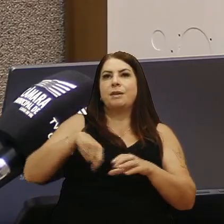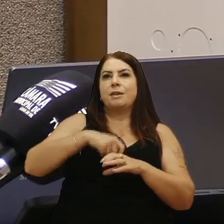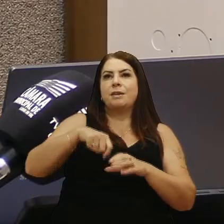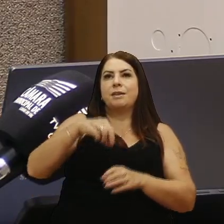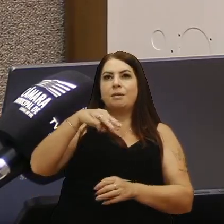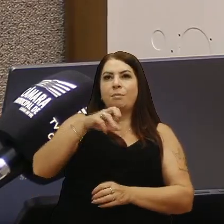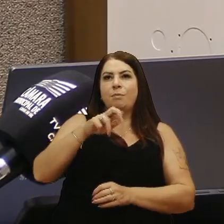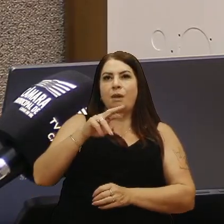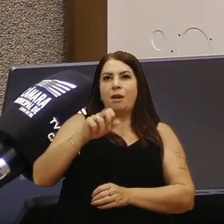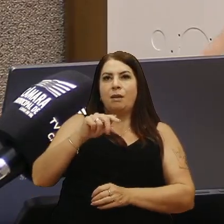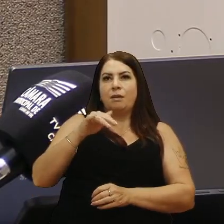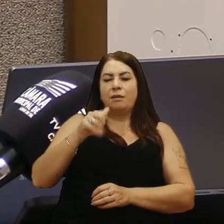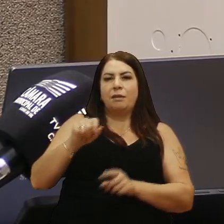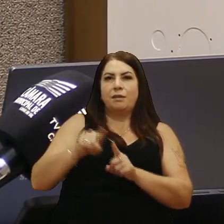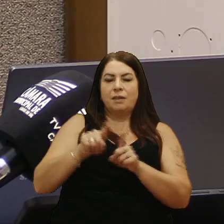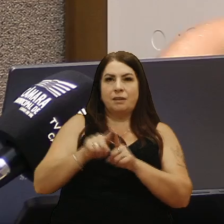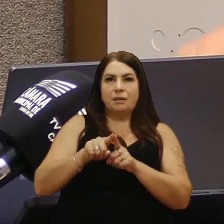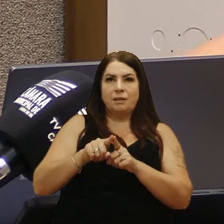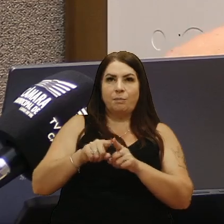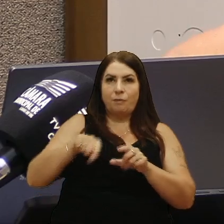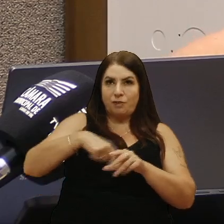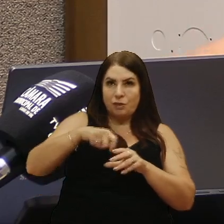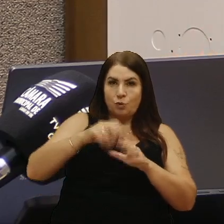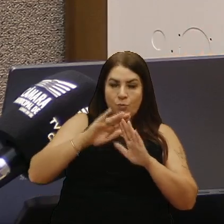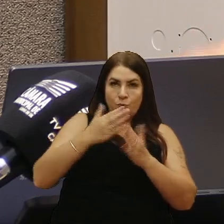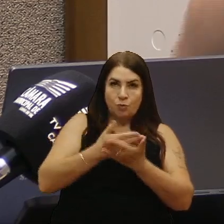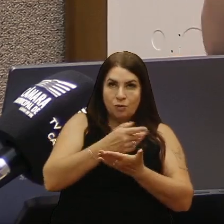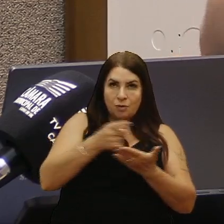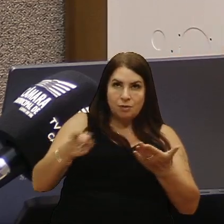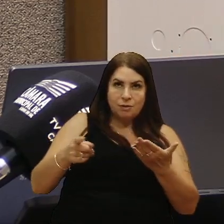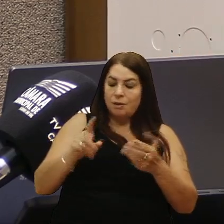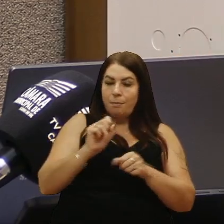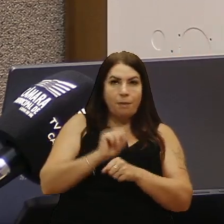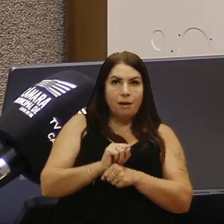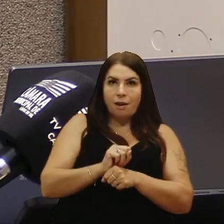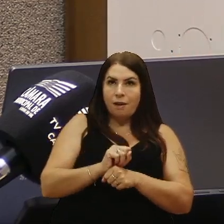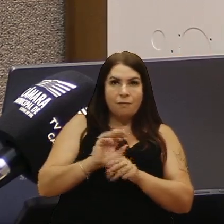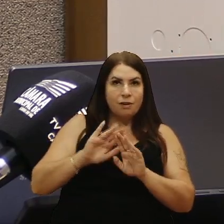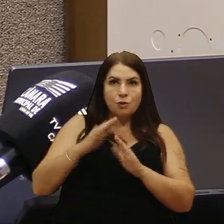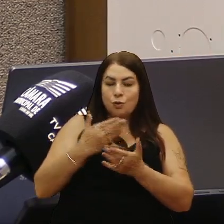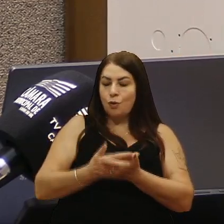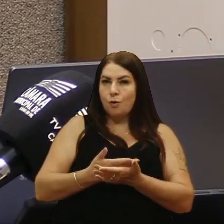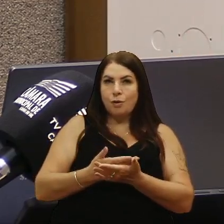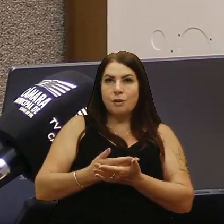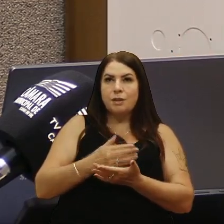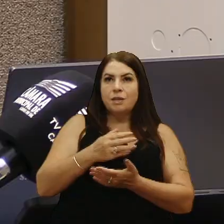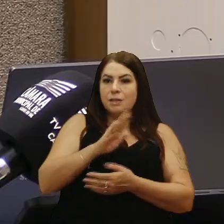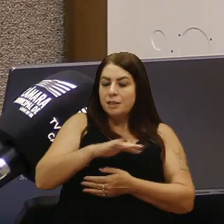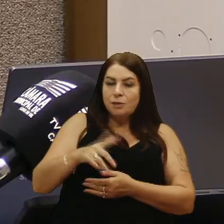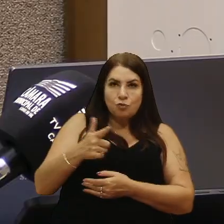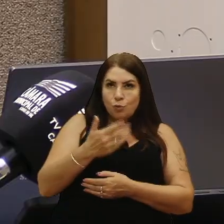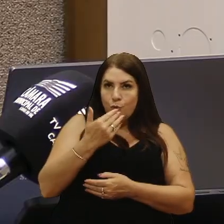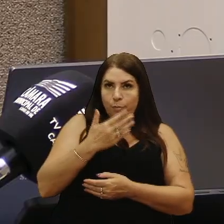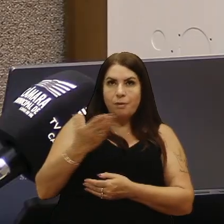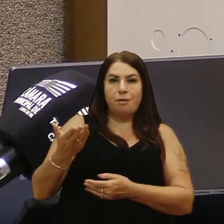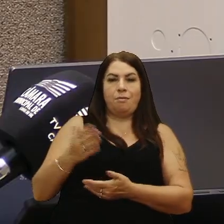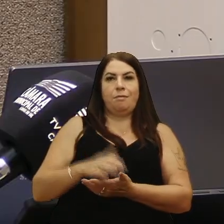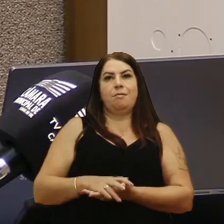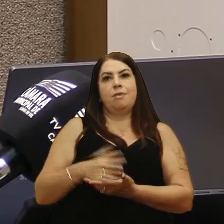D'Ambrosio. Nós não parávamos de criar passivo, vereadora Andressa. Ninguém parava na escola, as crianças sem comida. E